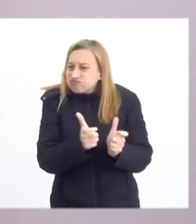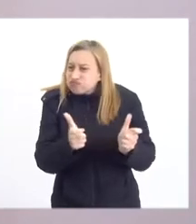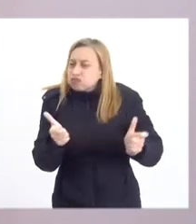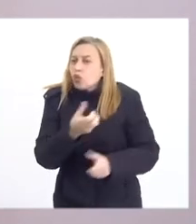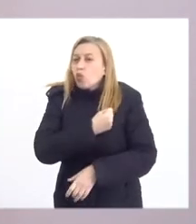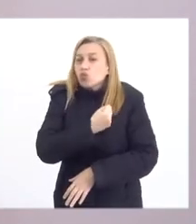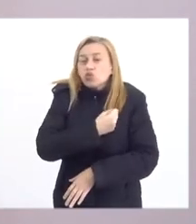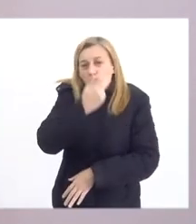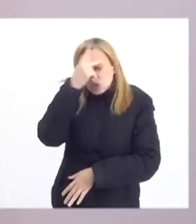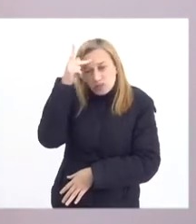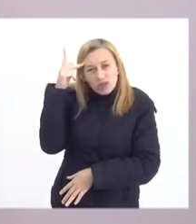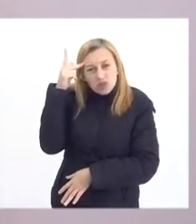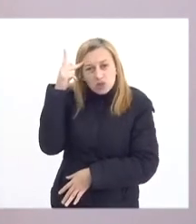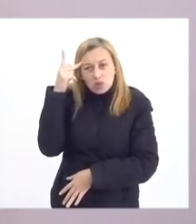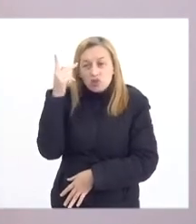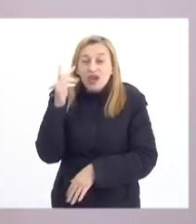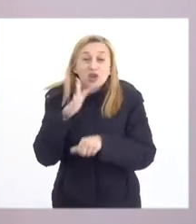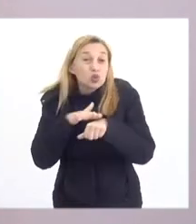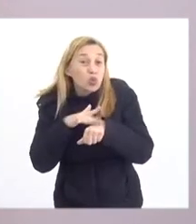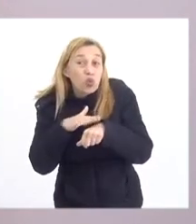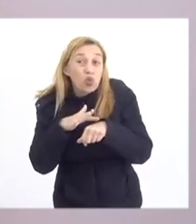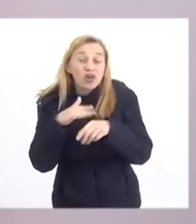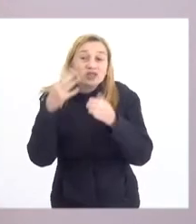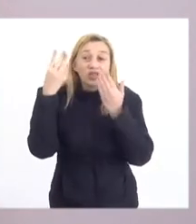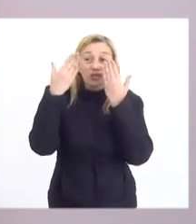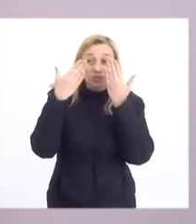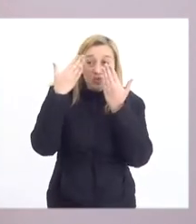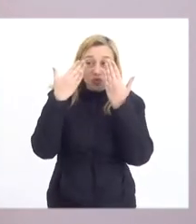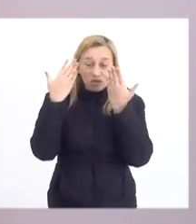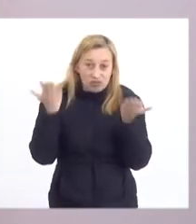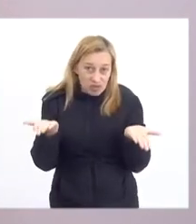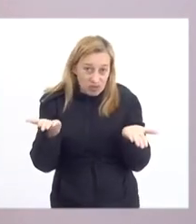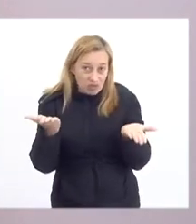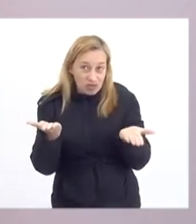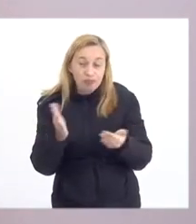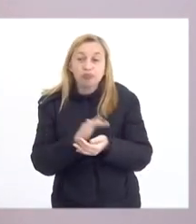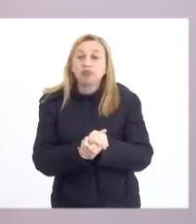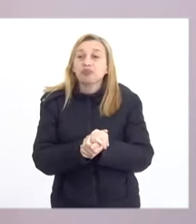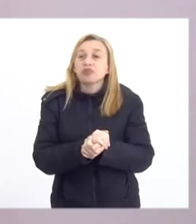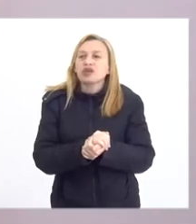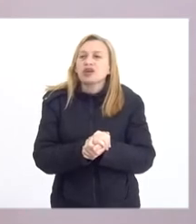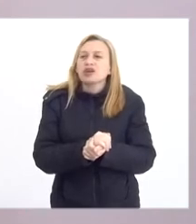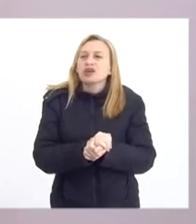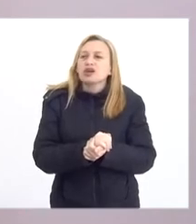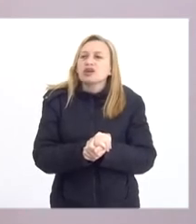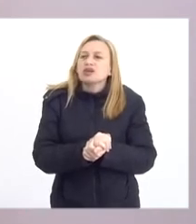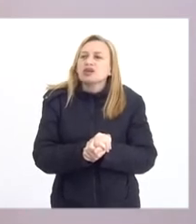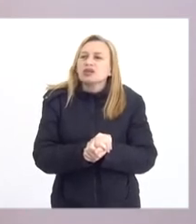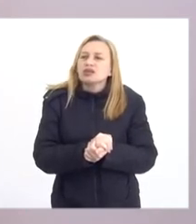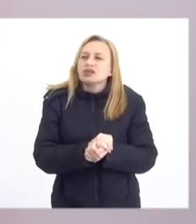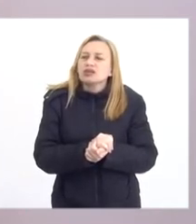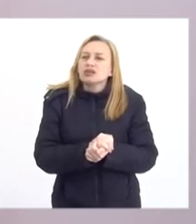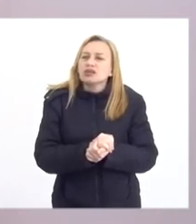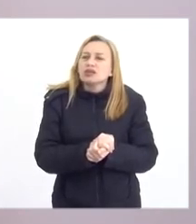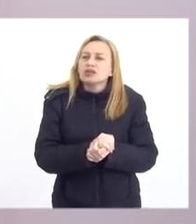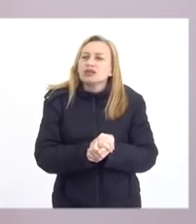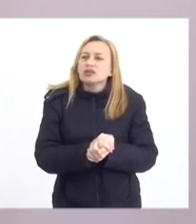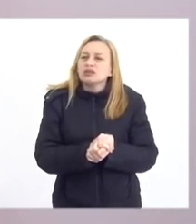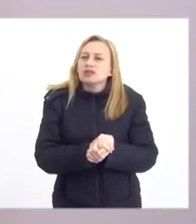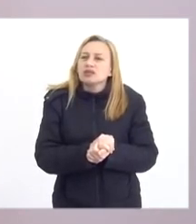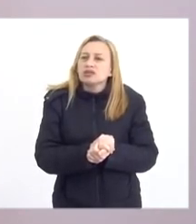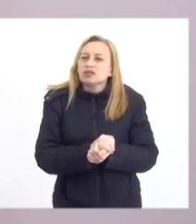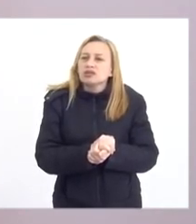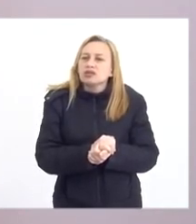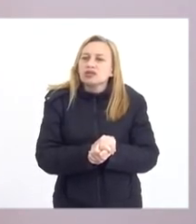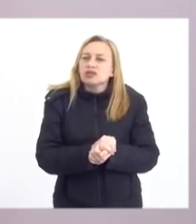pessoas que ficaram doentes psicologicamente e e revidaram